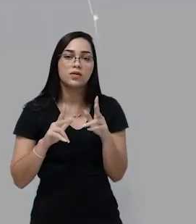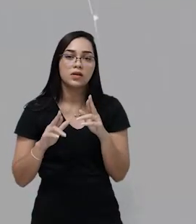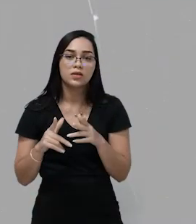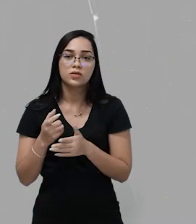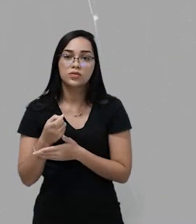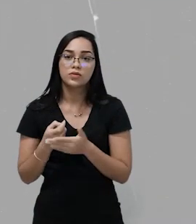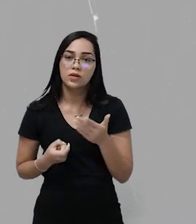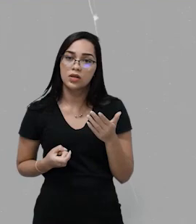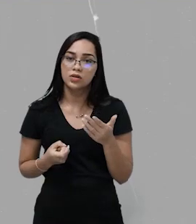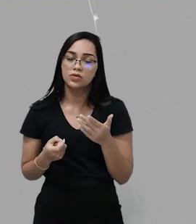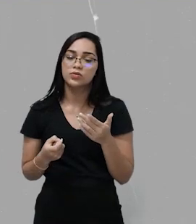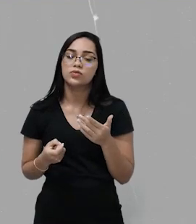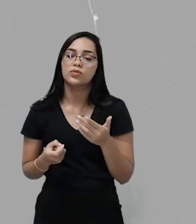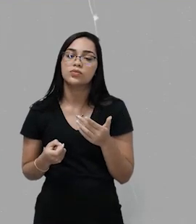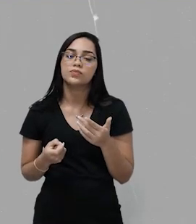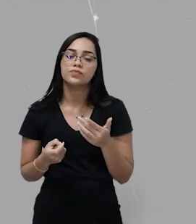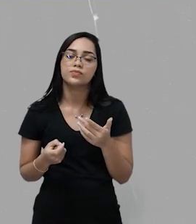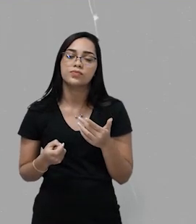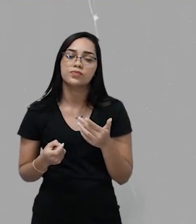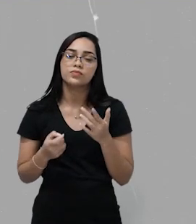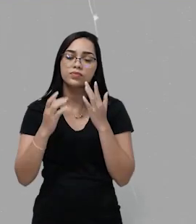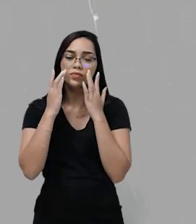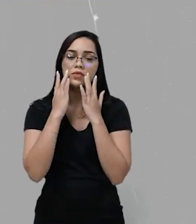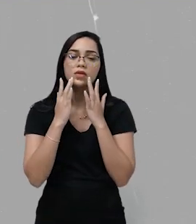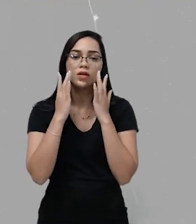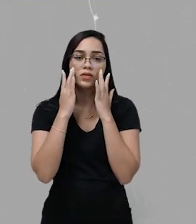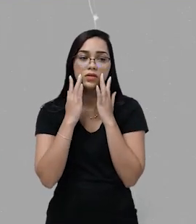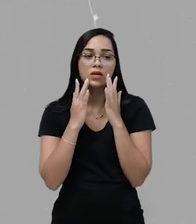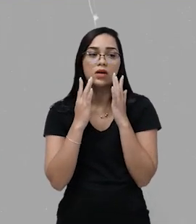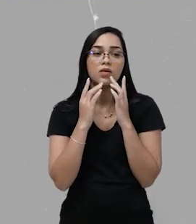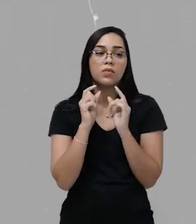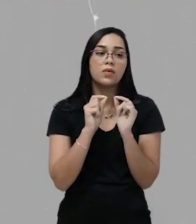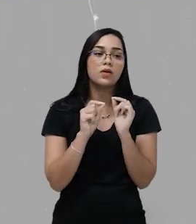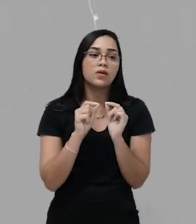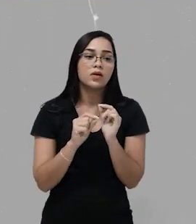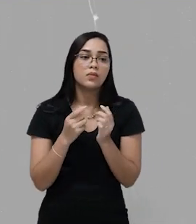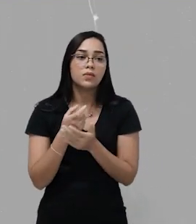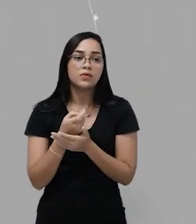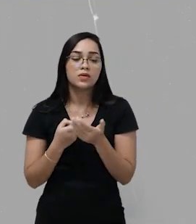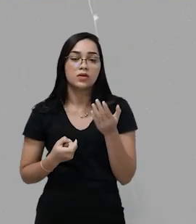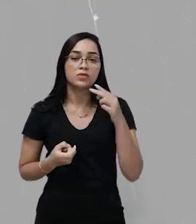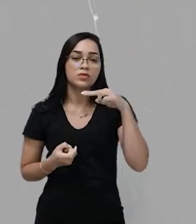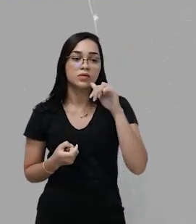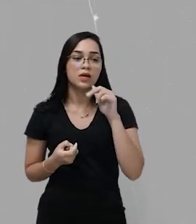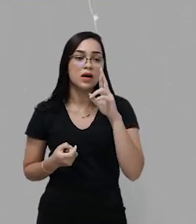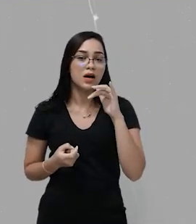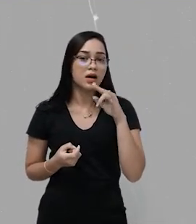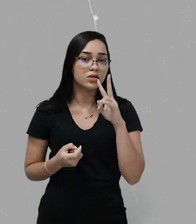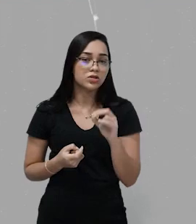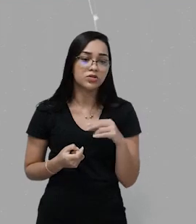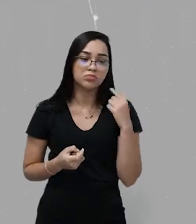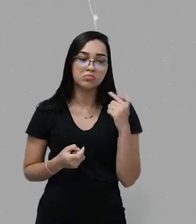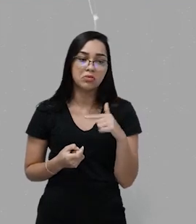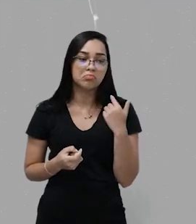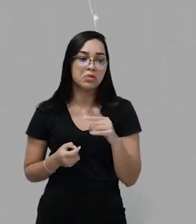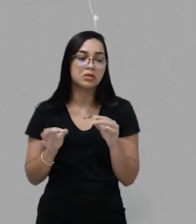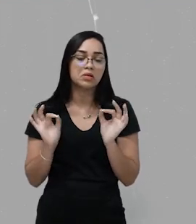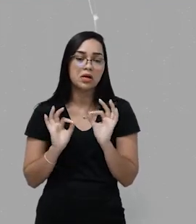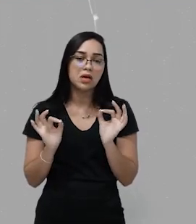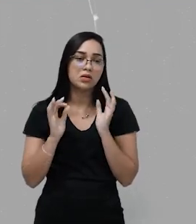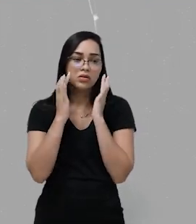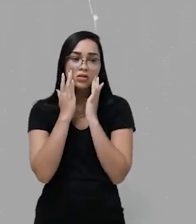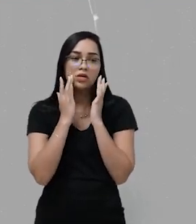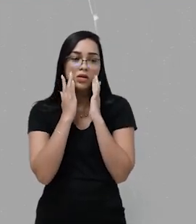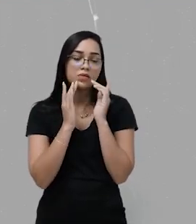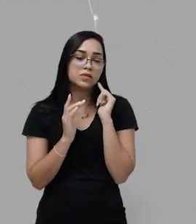texto, do texto teatral para o texto narrativo, né? Não tem um narrador. No teatro